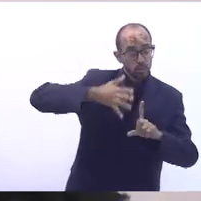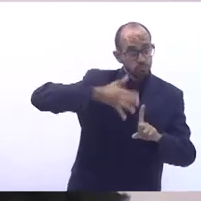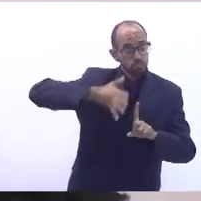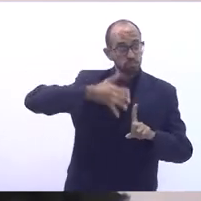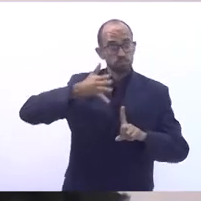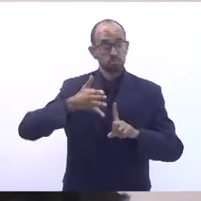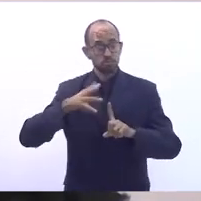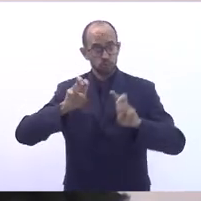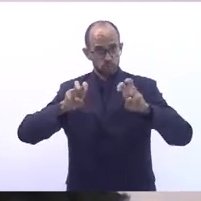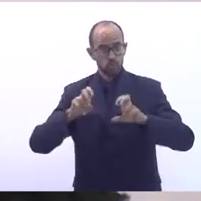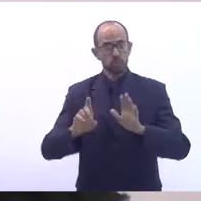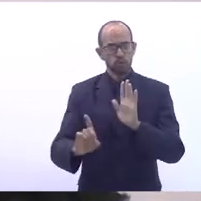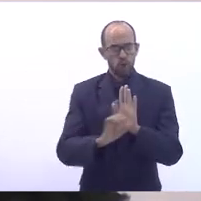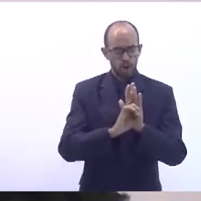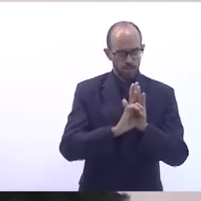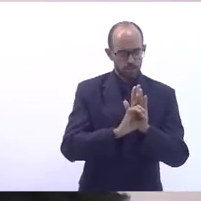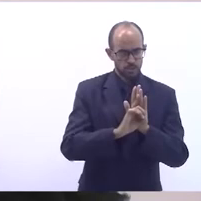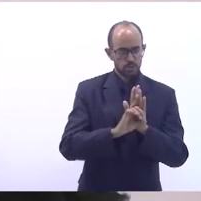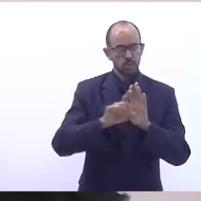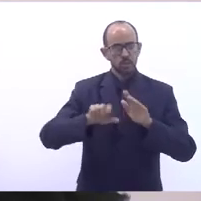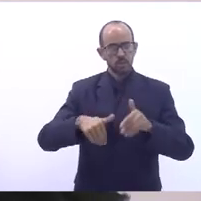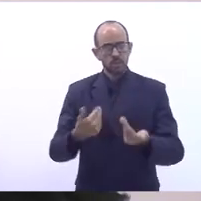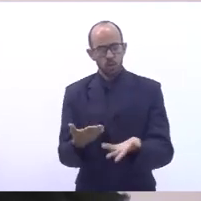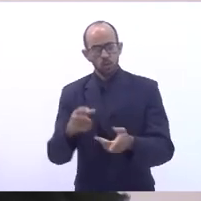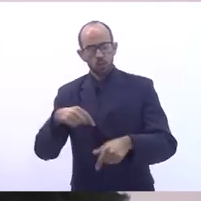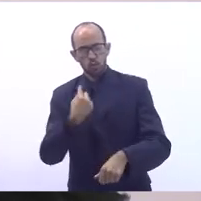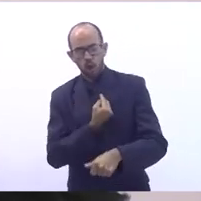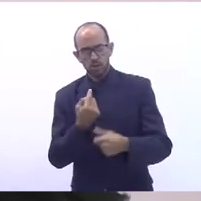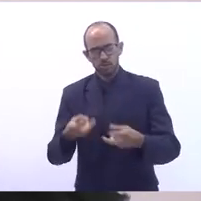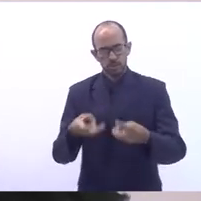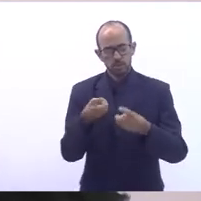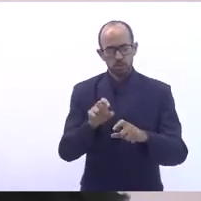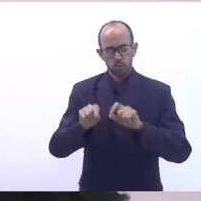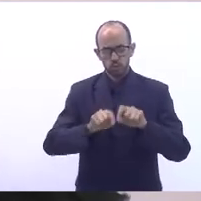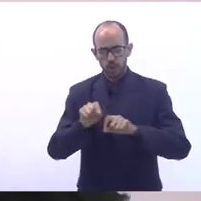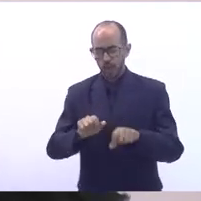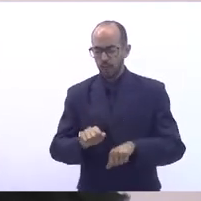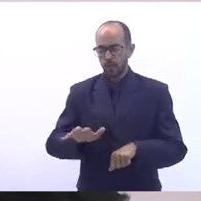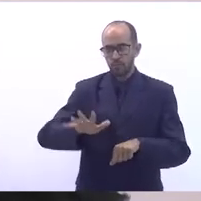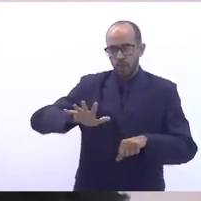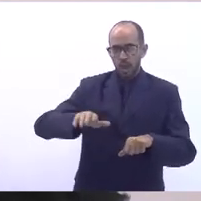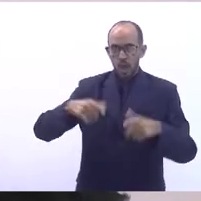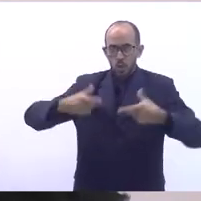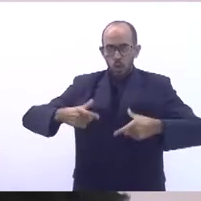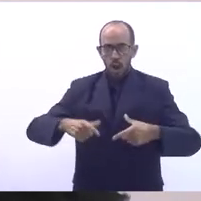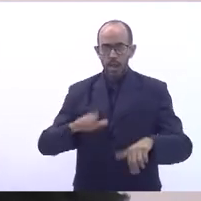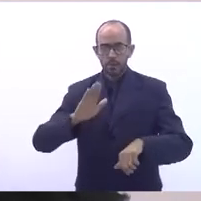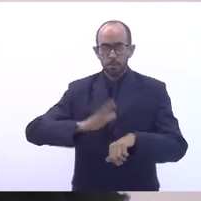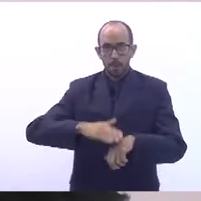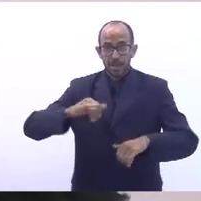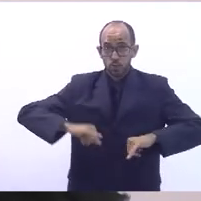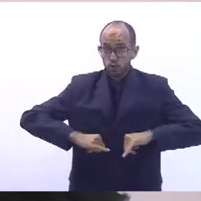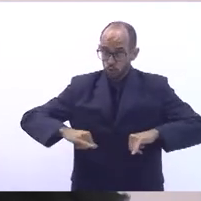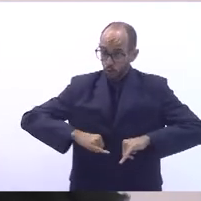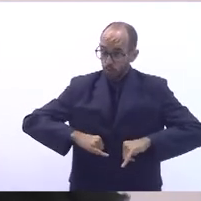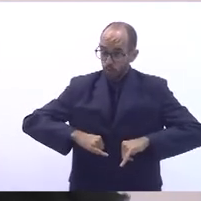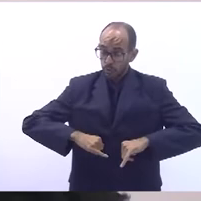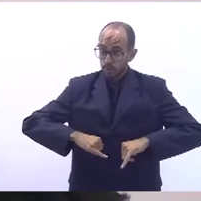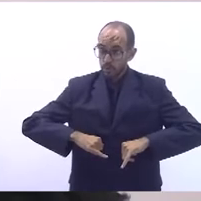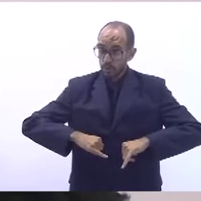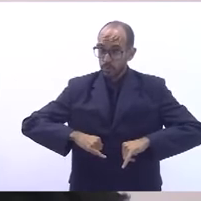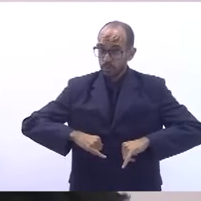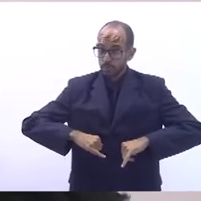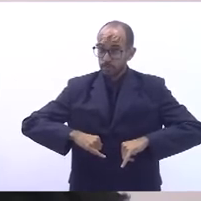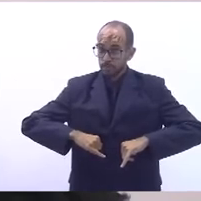de drogas né a gente pode observar que a favela é o lugar onde mais sofre com tudo isso